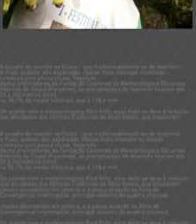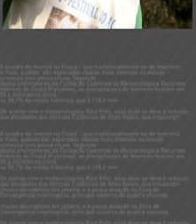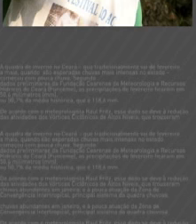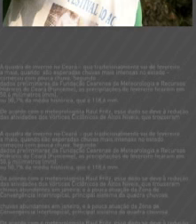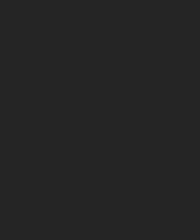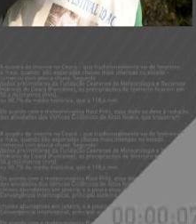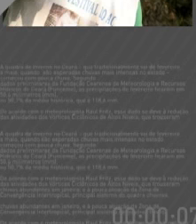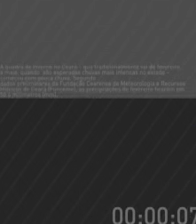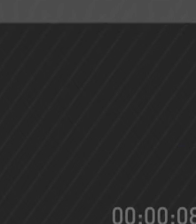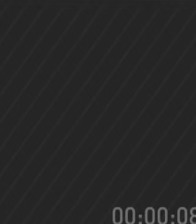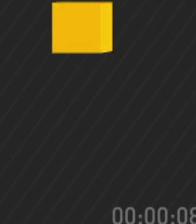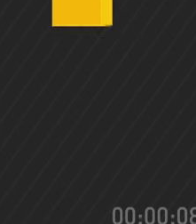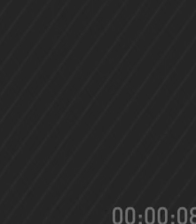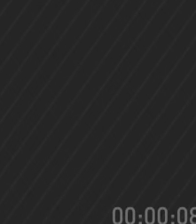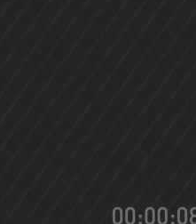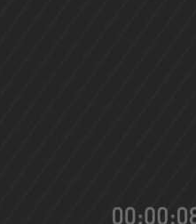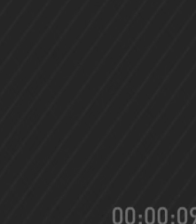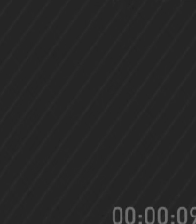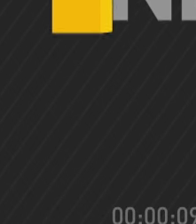ae